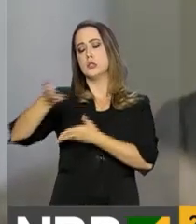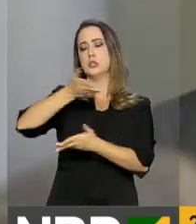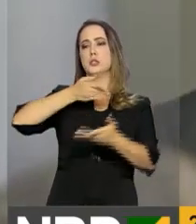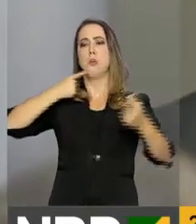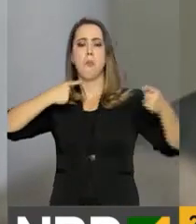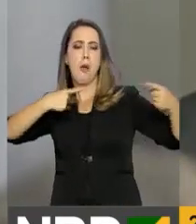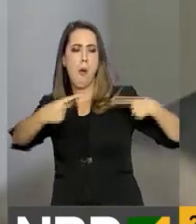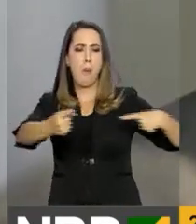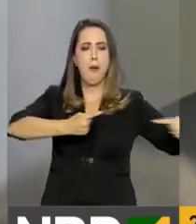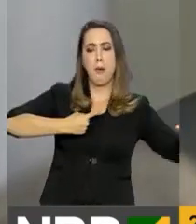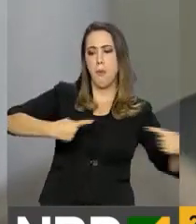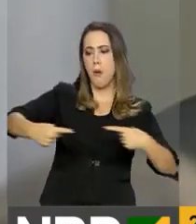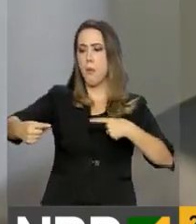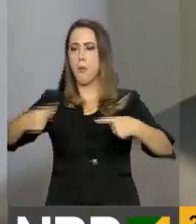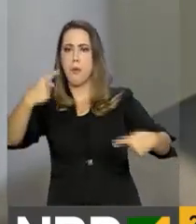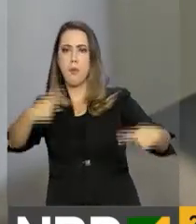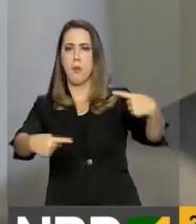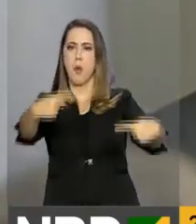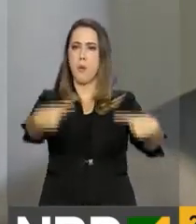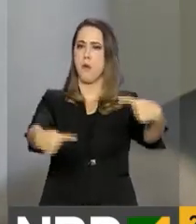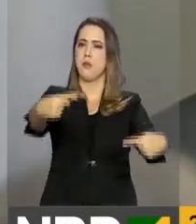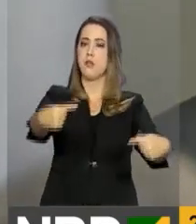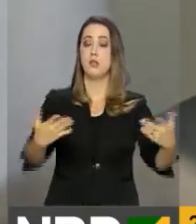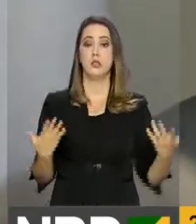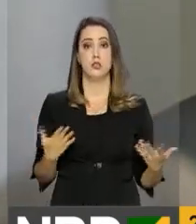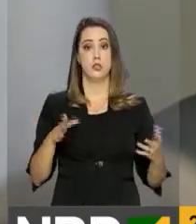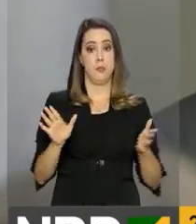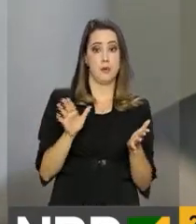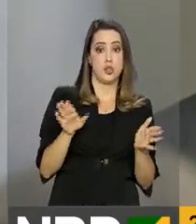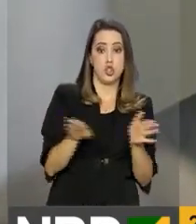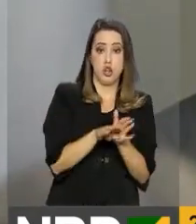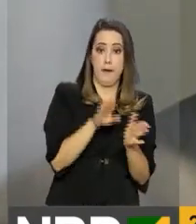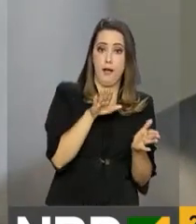controvertem, se contraditam para chegar ao